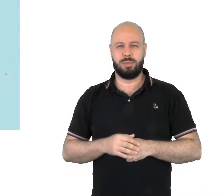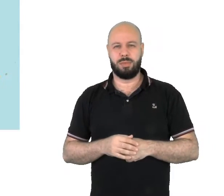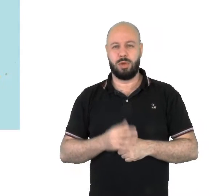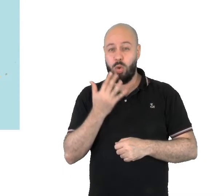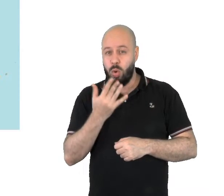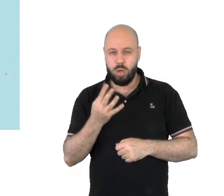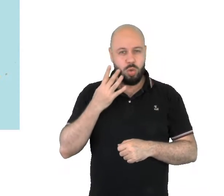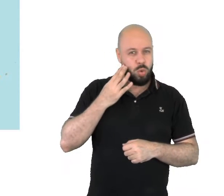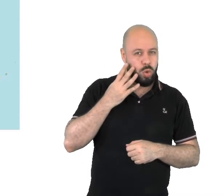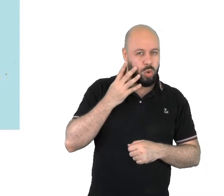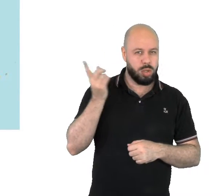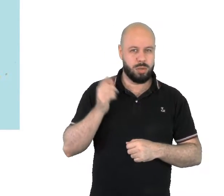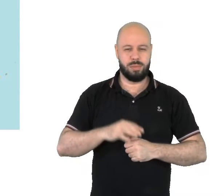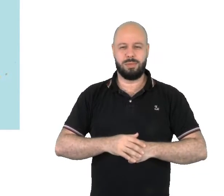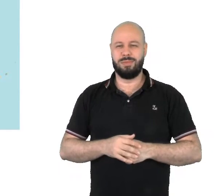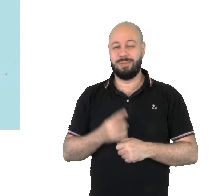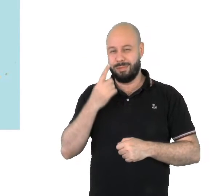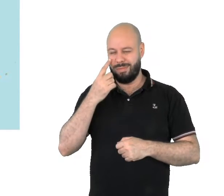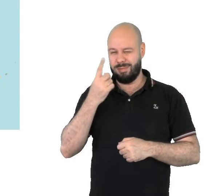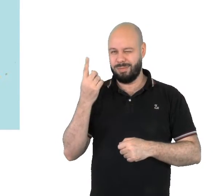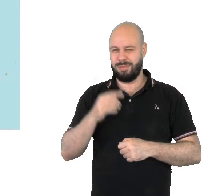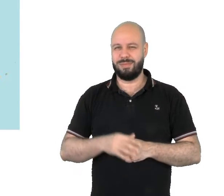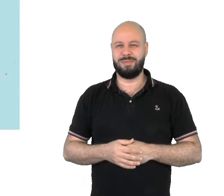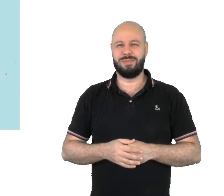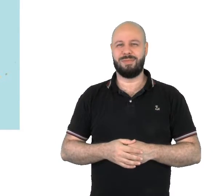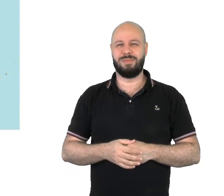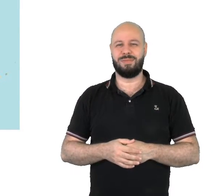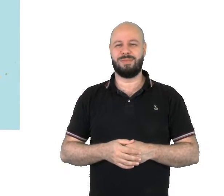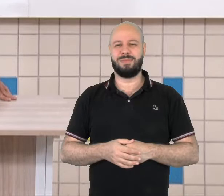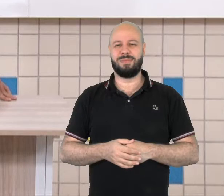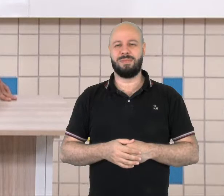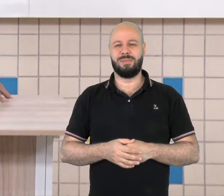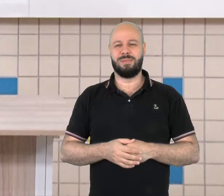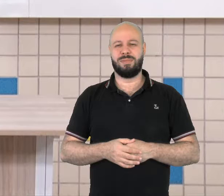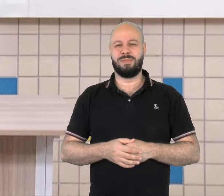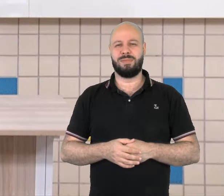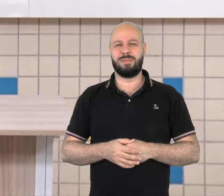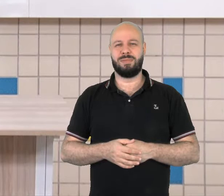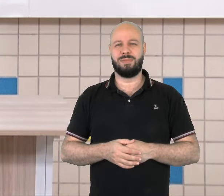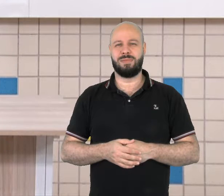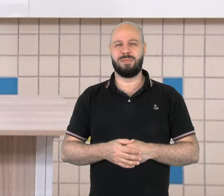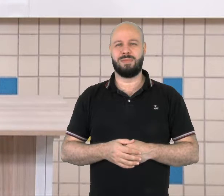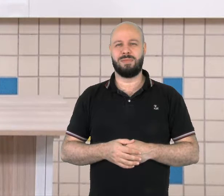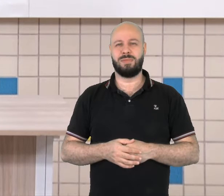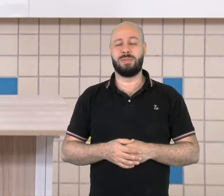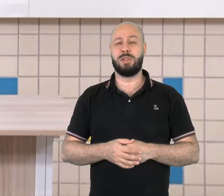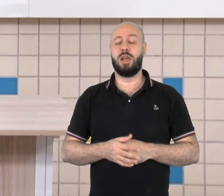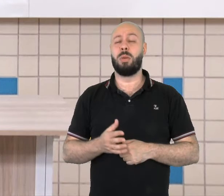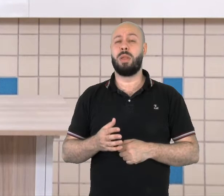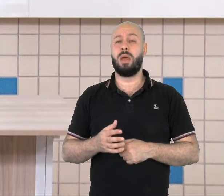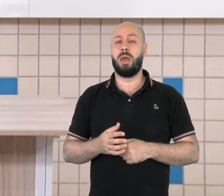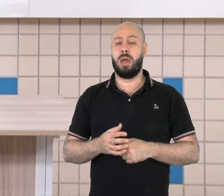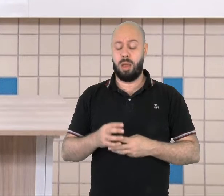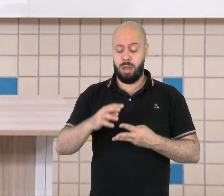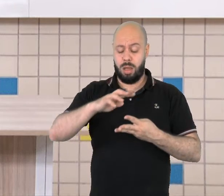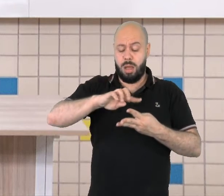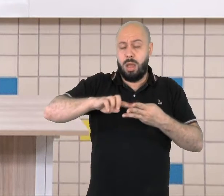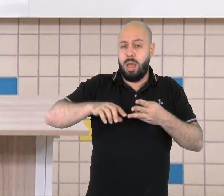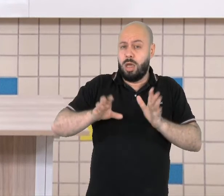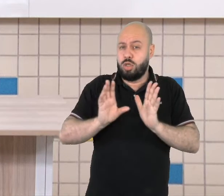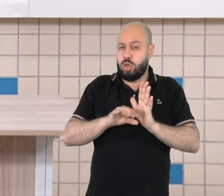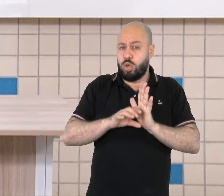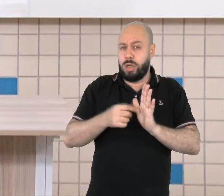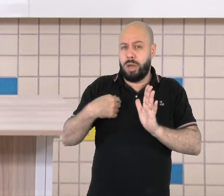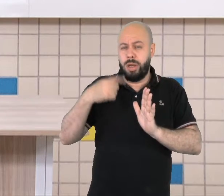observando? Ótimo. Então, é a partir desses três conceitos, pessoal,